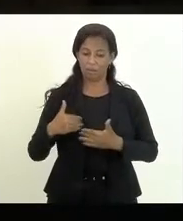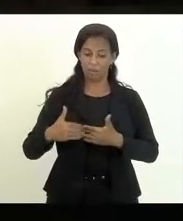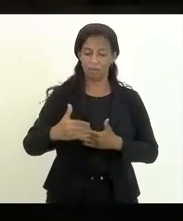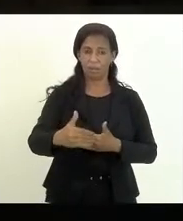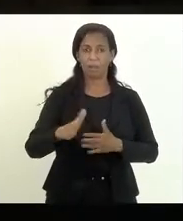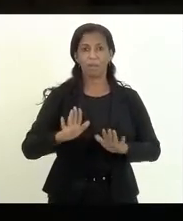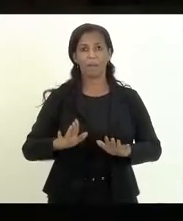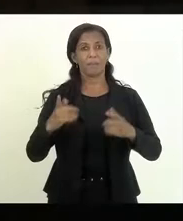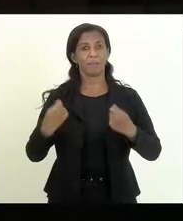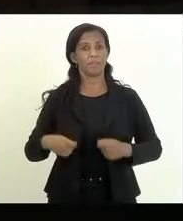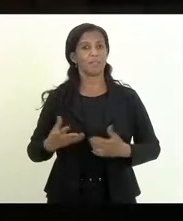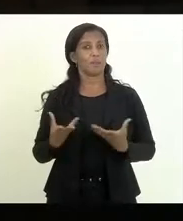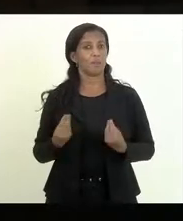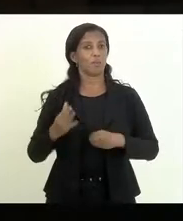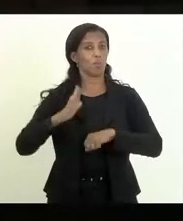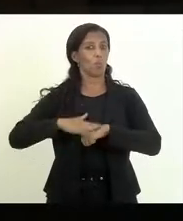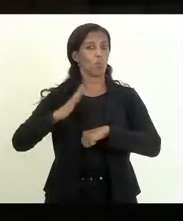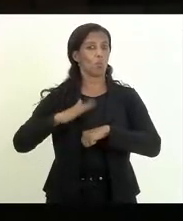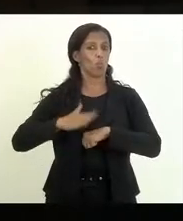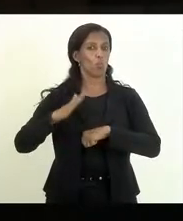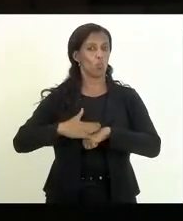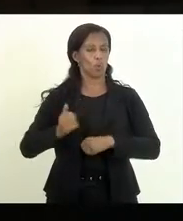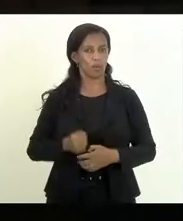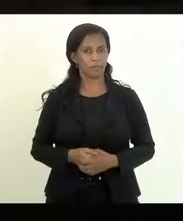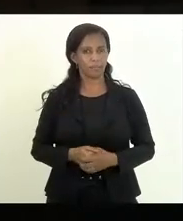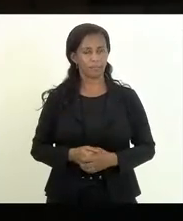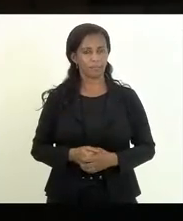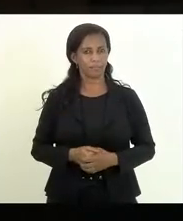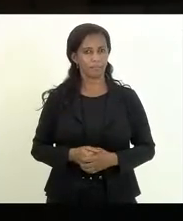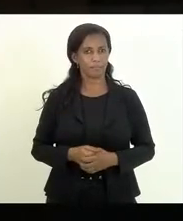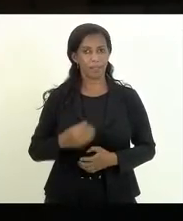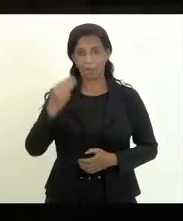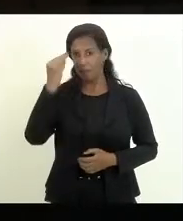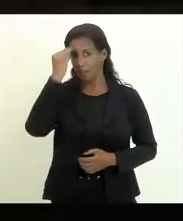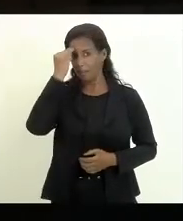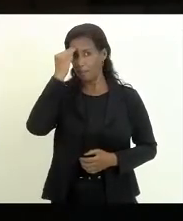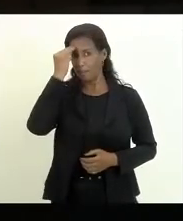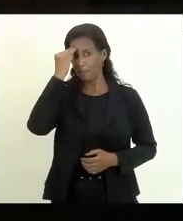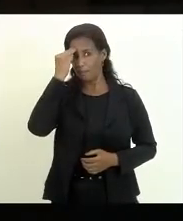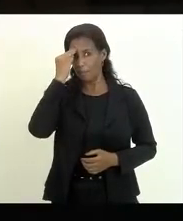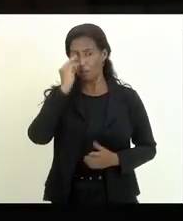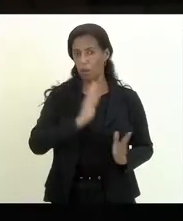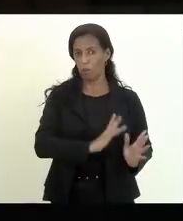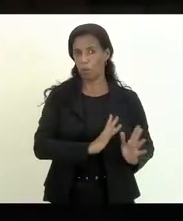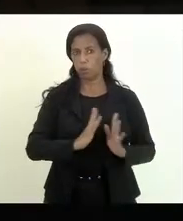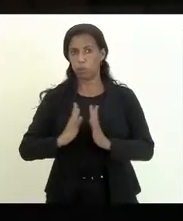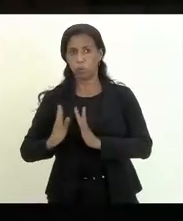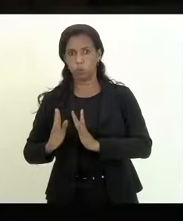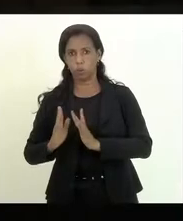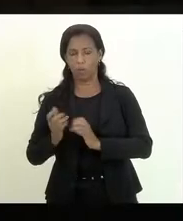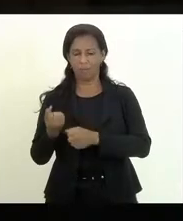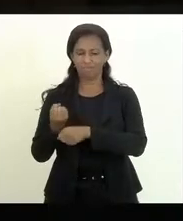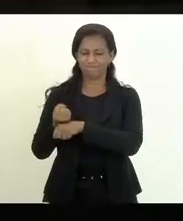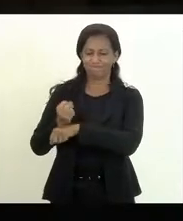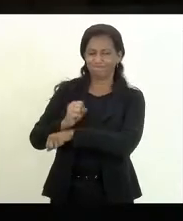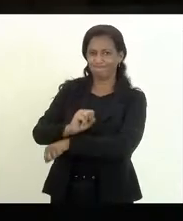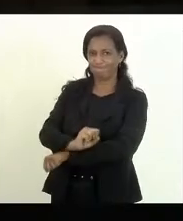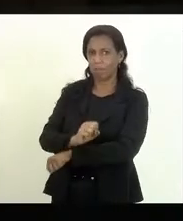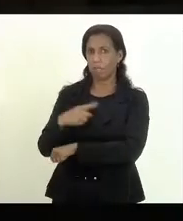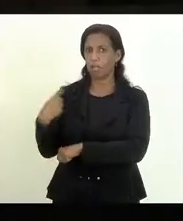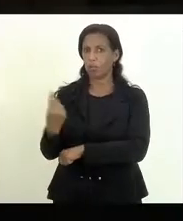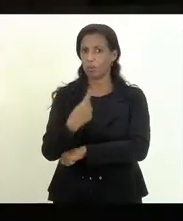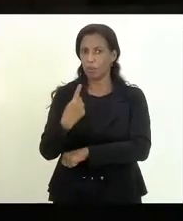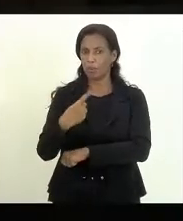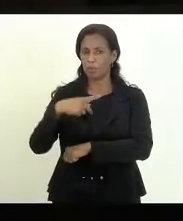ainda precisa muito mais. E memorizar esse processo escravocrata que o nosso